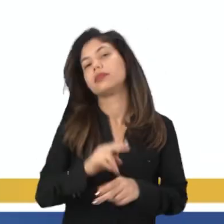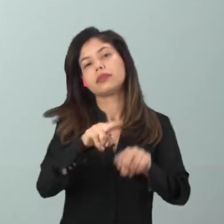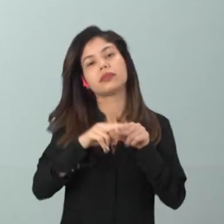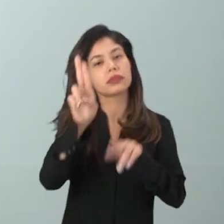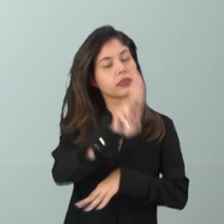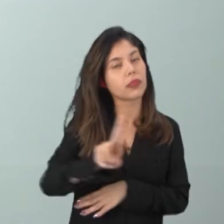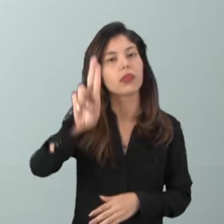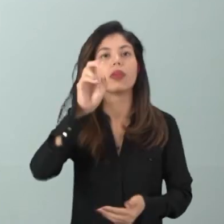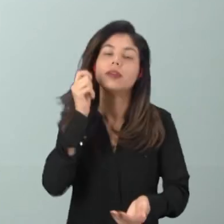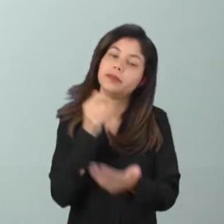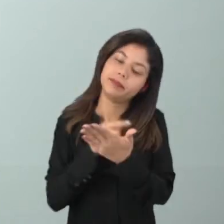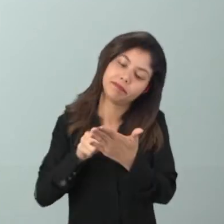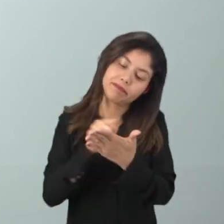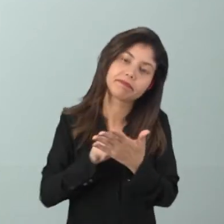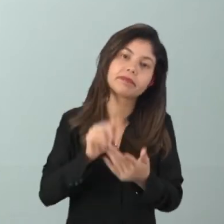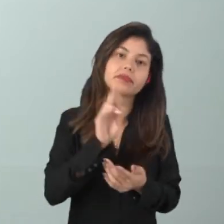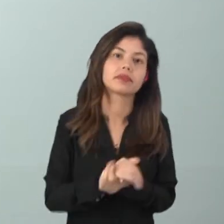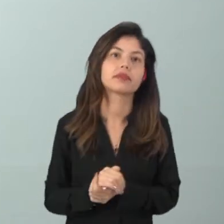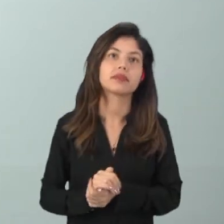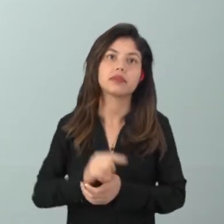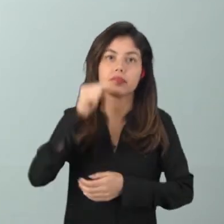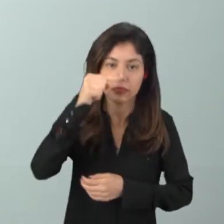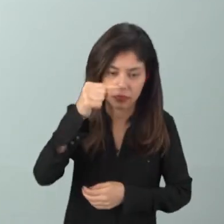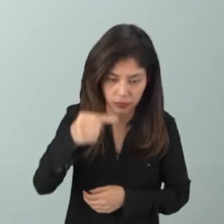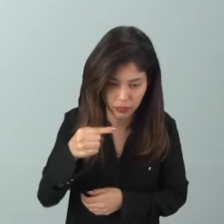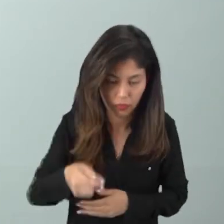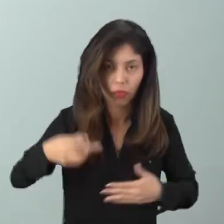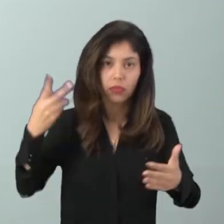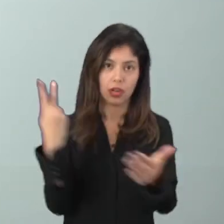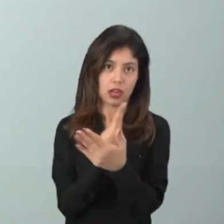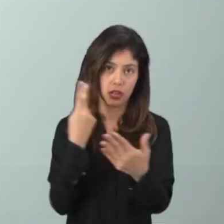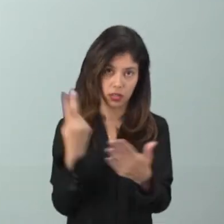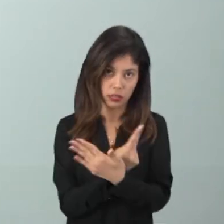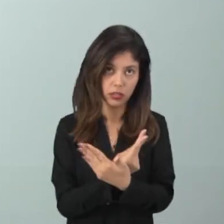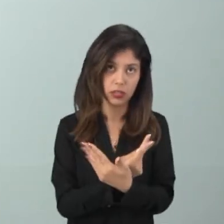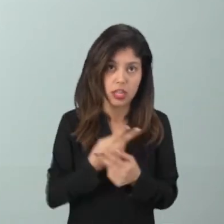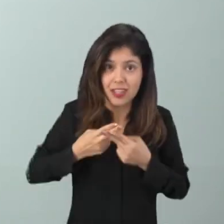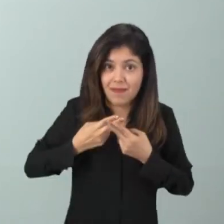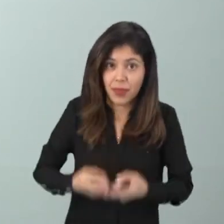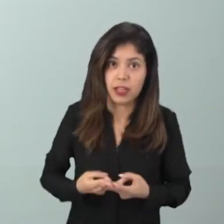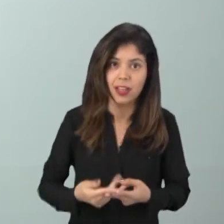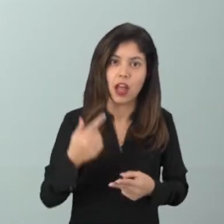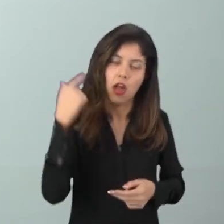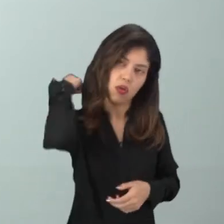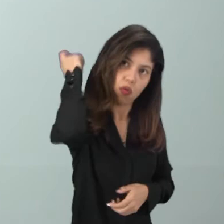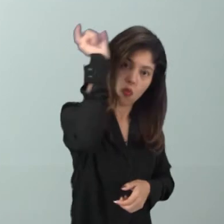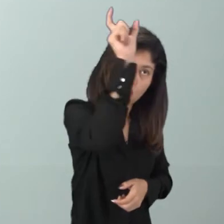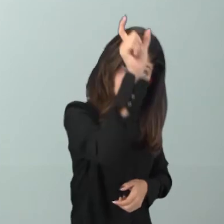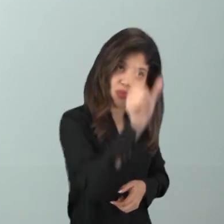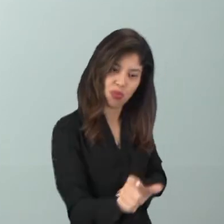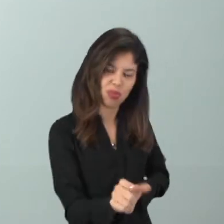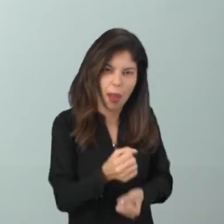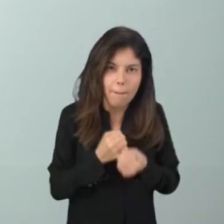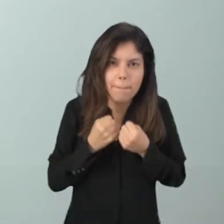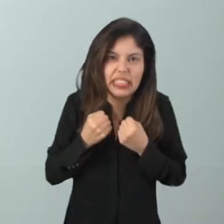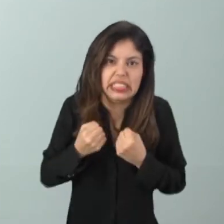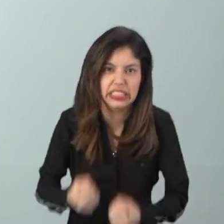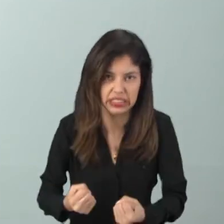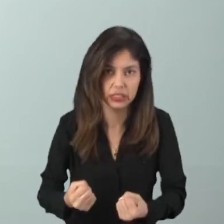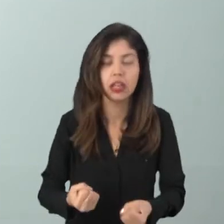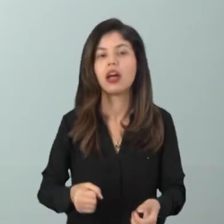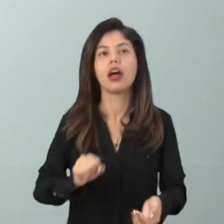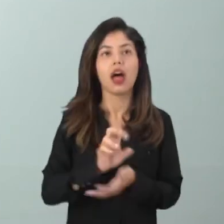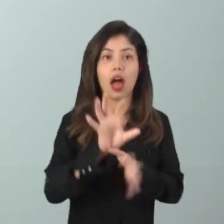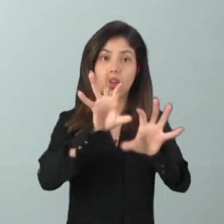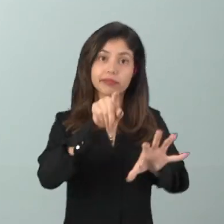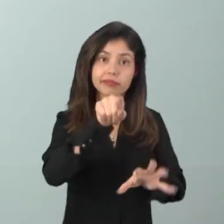o uso do smartphone em ângulos incorretos e a pressão que a coluna suporta estão aí. Então, preste atenção